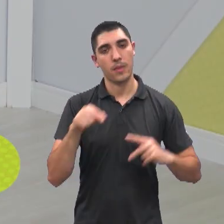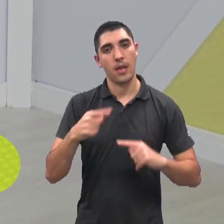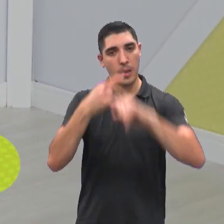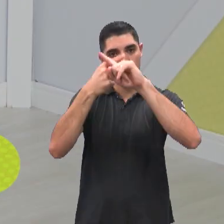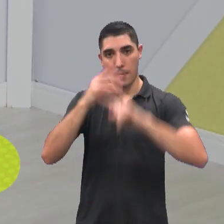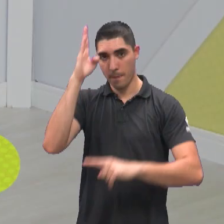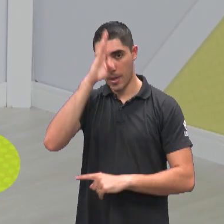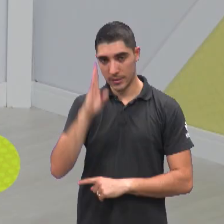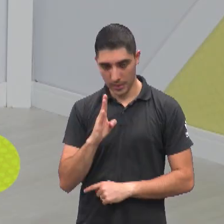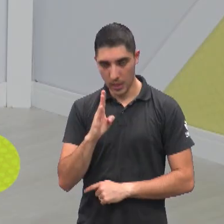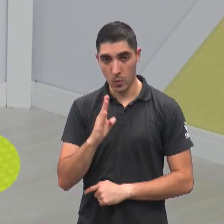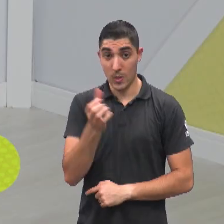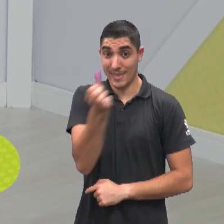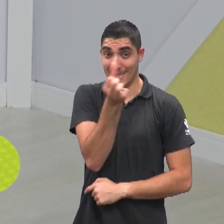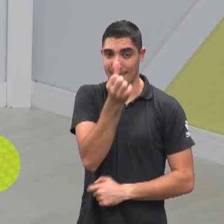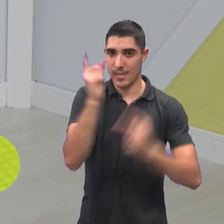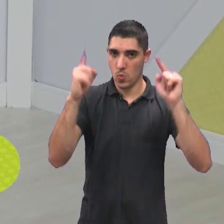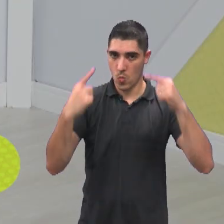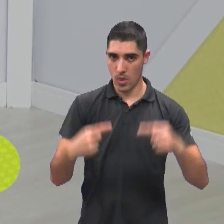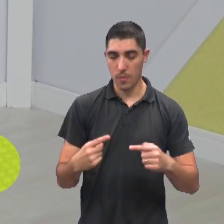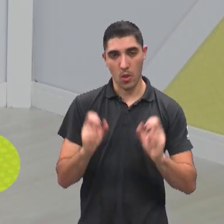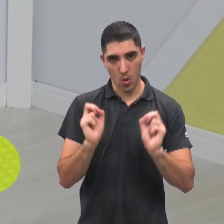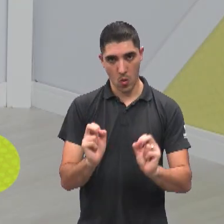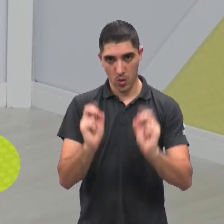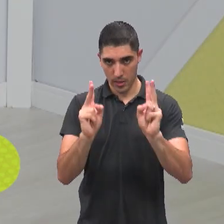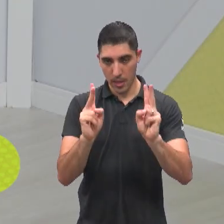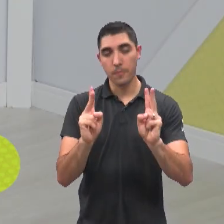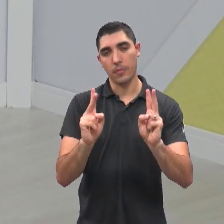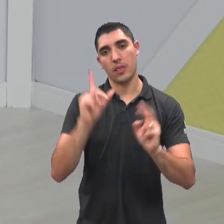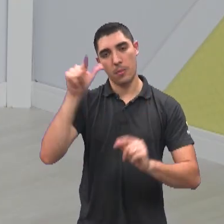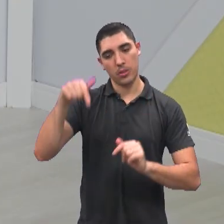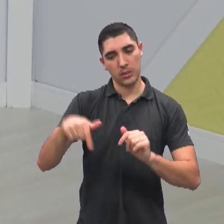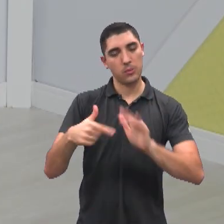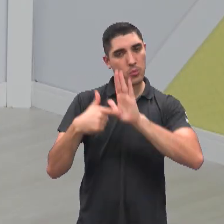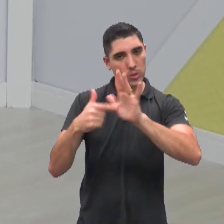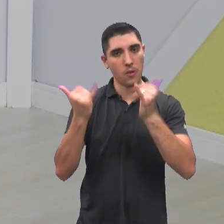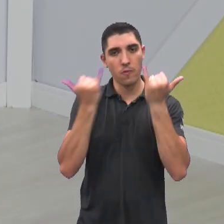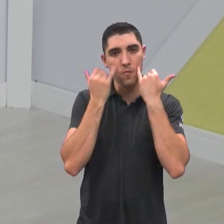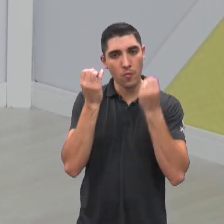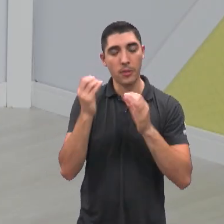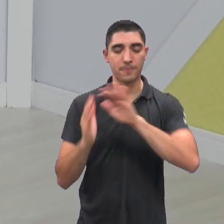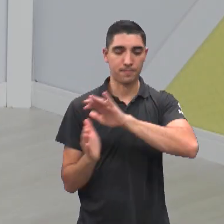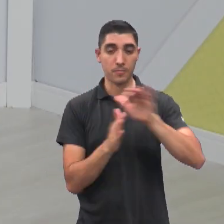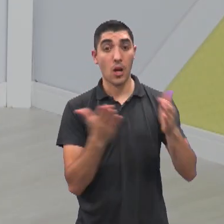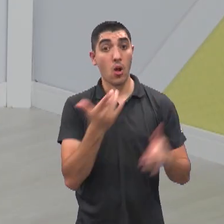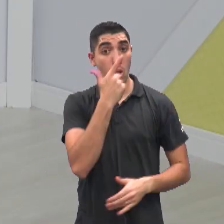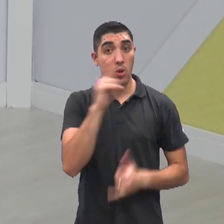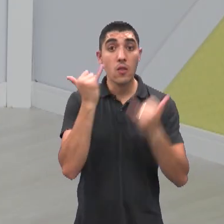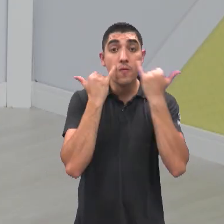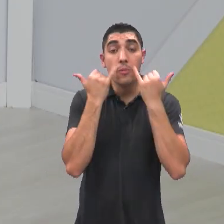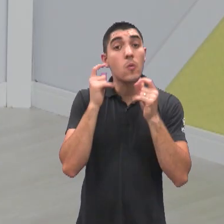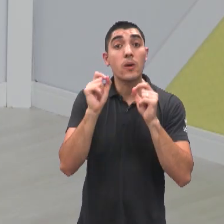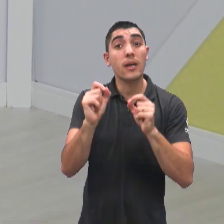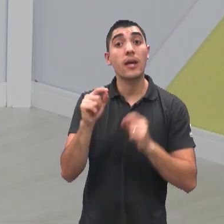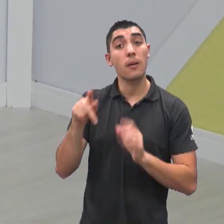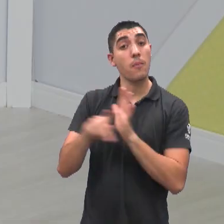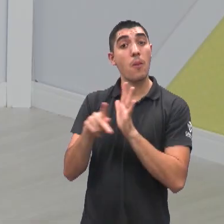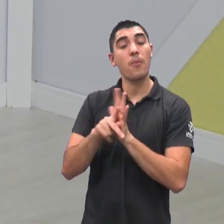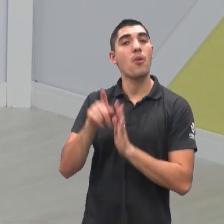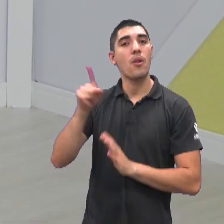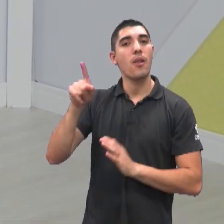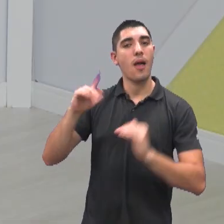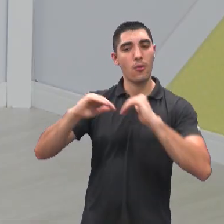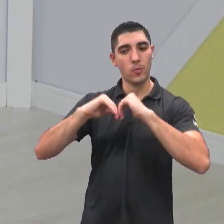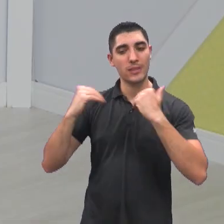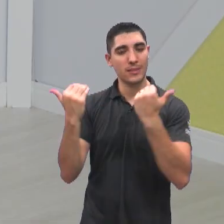certo? Vamos acompanhar e trazer claras informações aqui no nosso Hora do Esporte. Brunão, mudando de assunto, olha só, tem novidade pelos lados do ginásio Lineu de